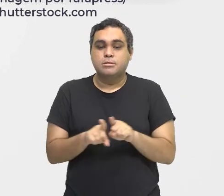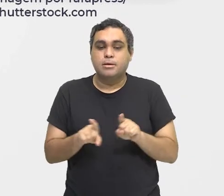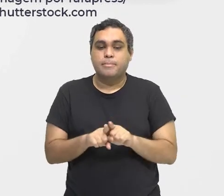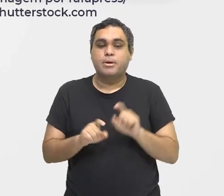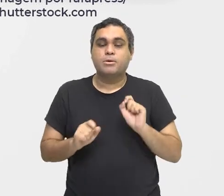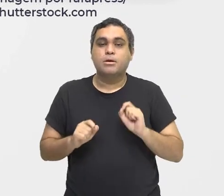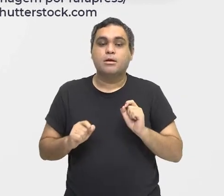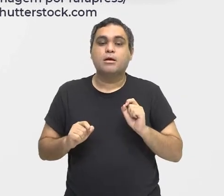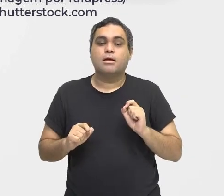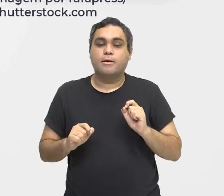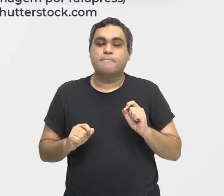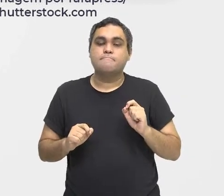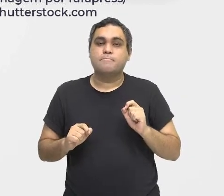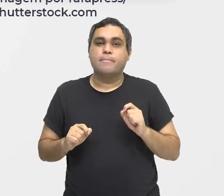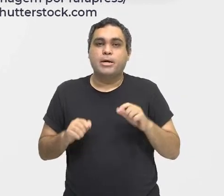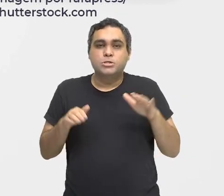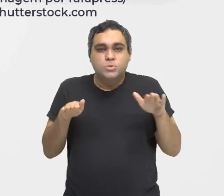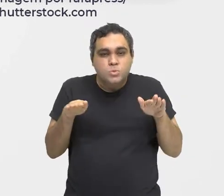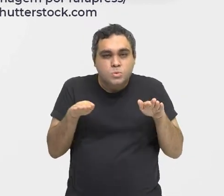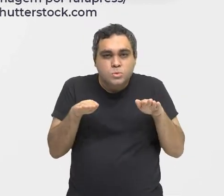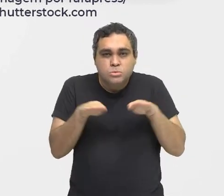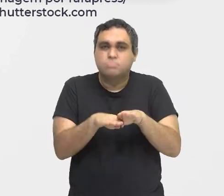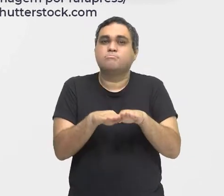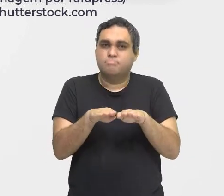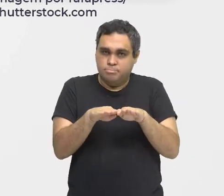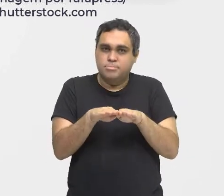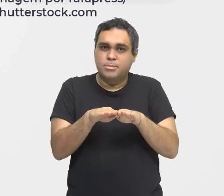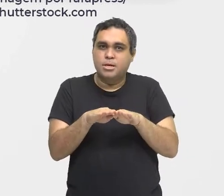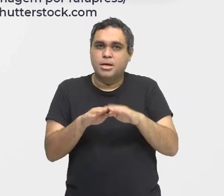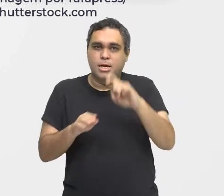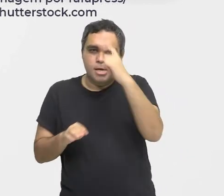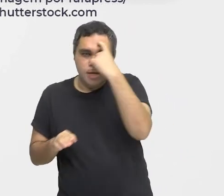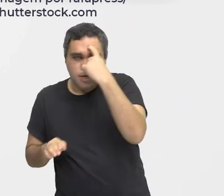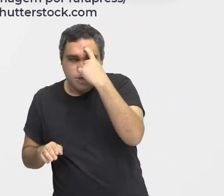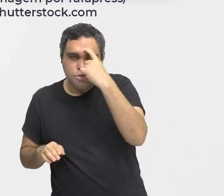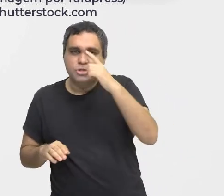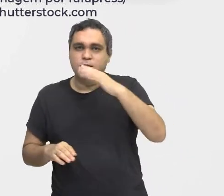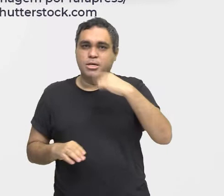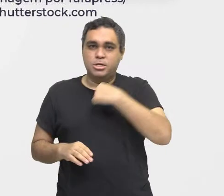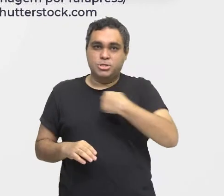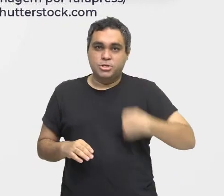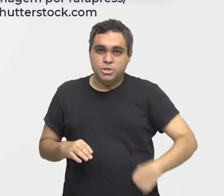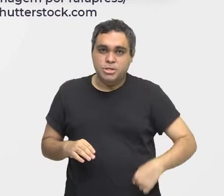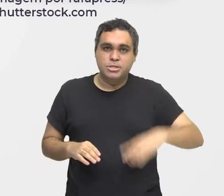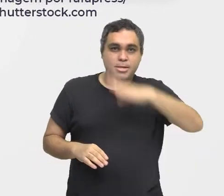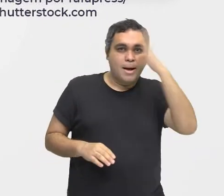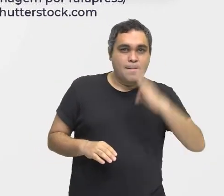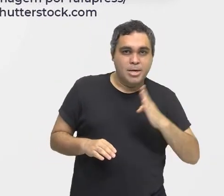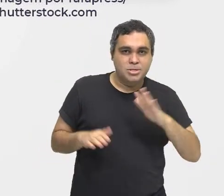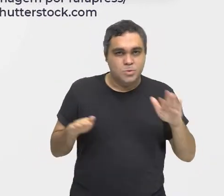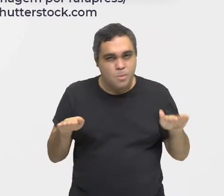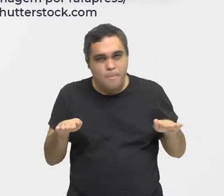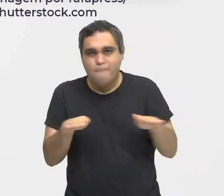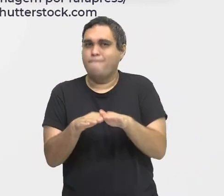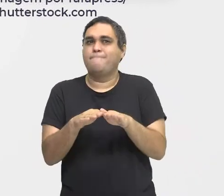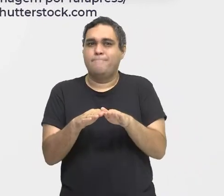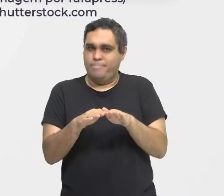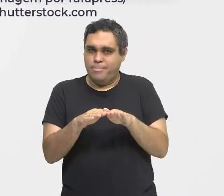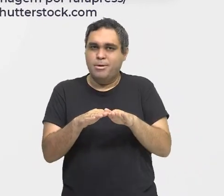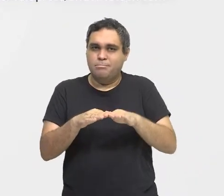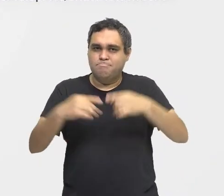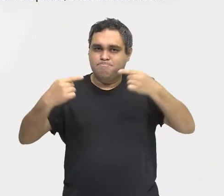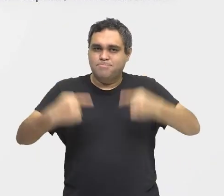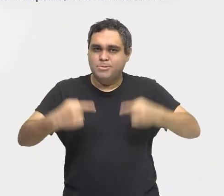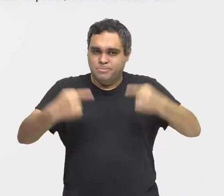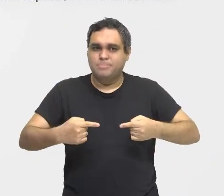de competitividade entre a Índia e a China. E nesse período, gente, aí na década de 2000, a